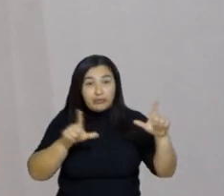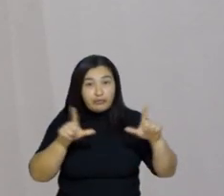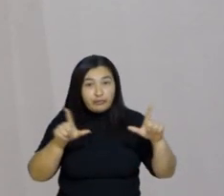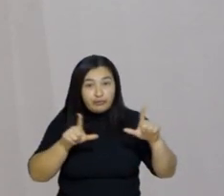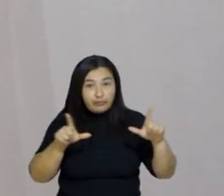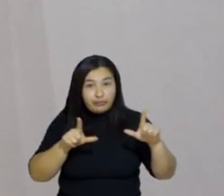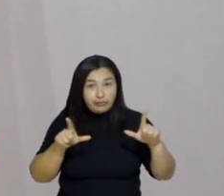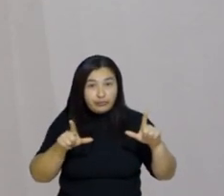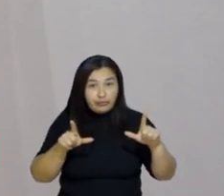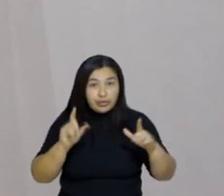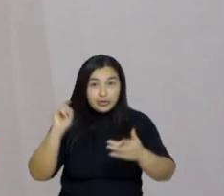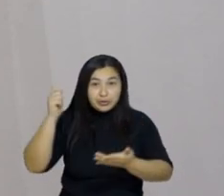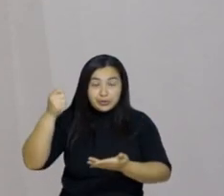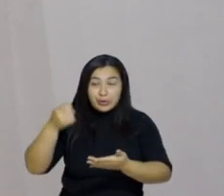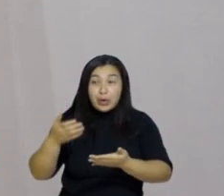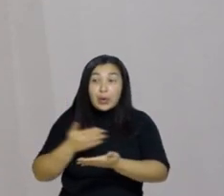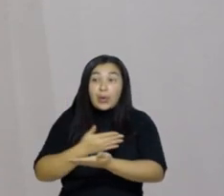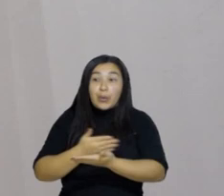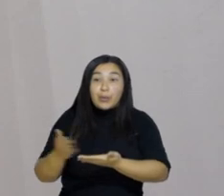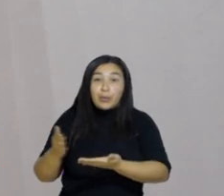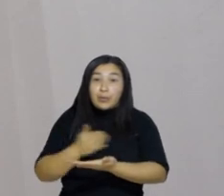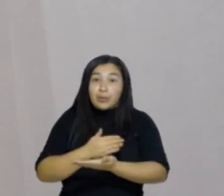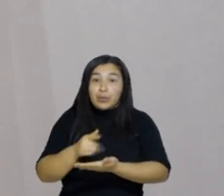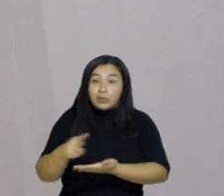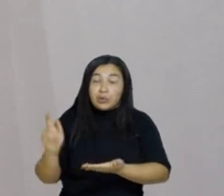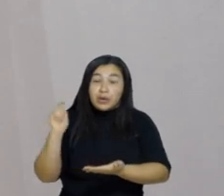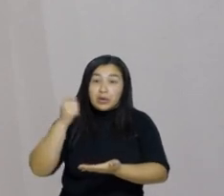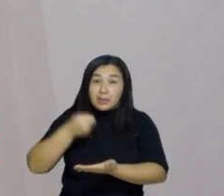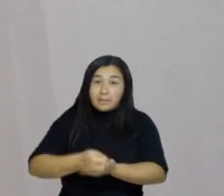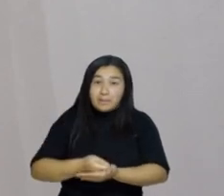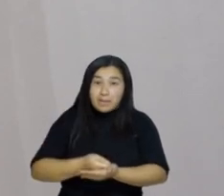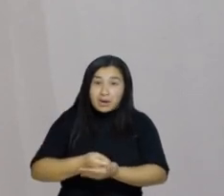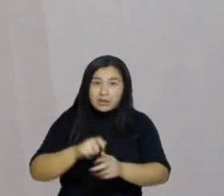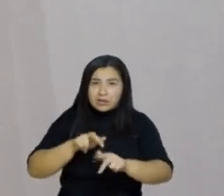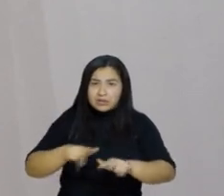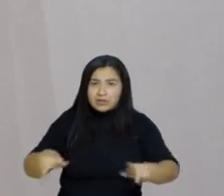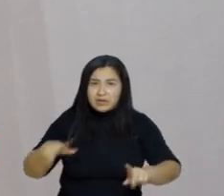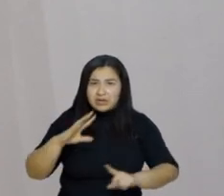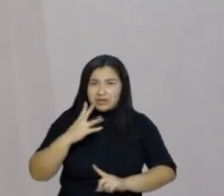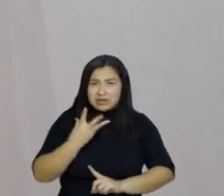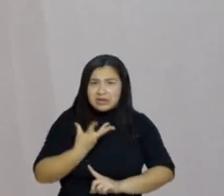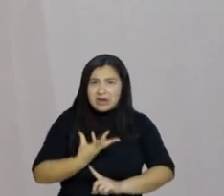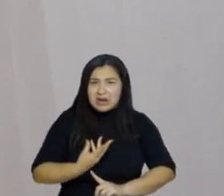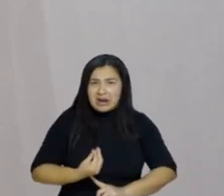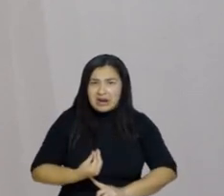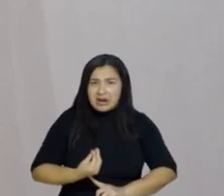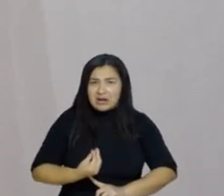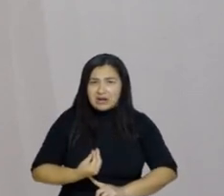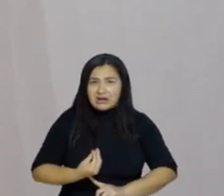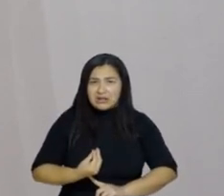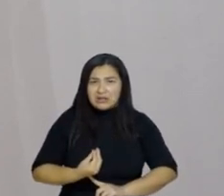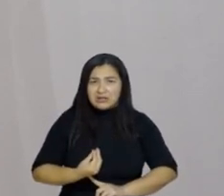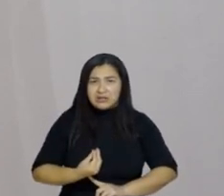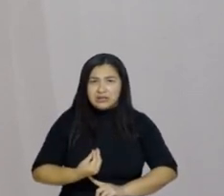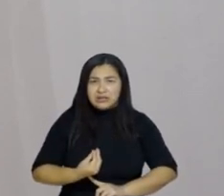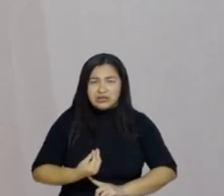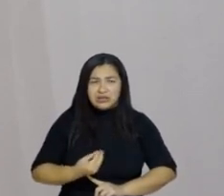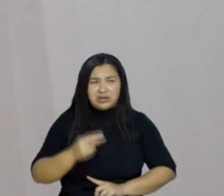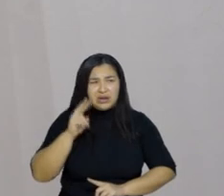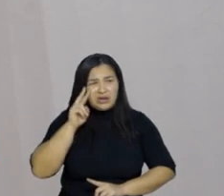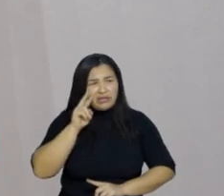pago com dinheiro público, de artes, que eu jamais diria que era artes isso. Inclusive,